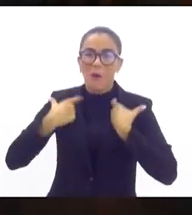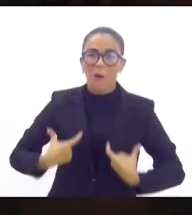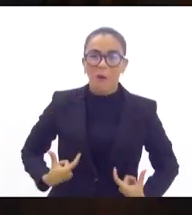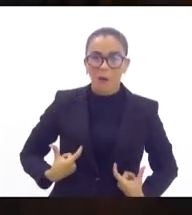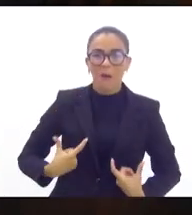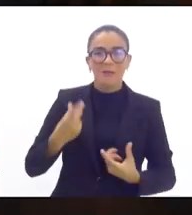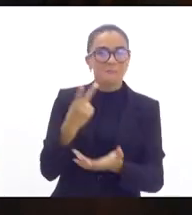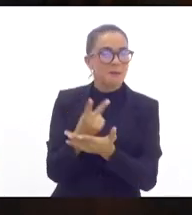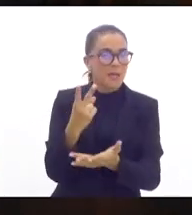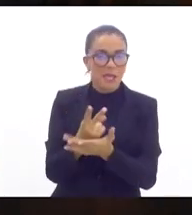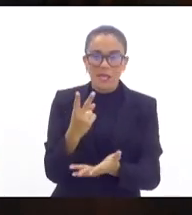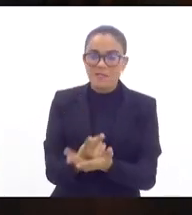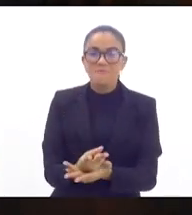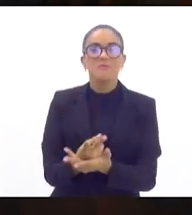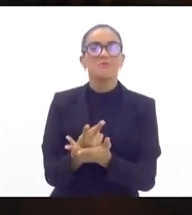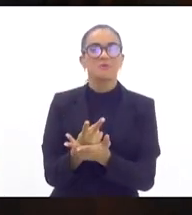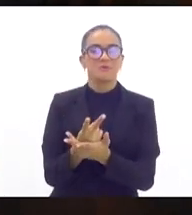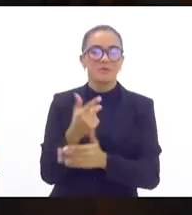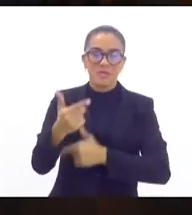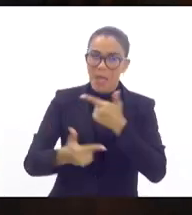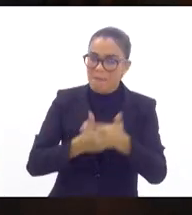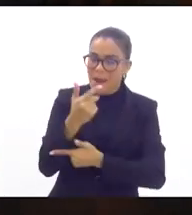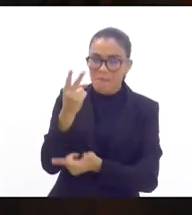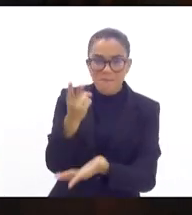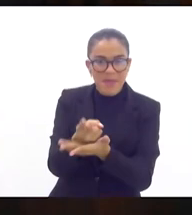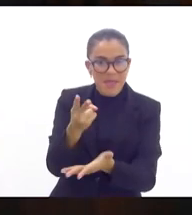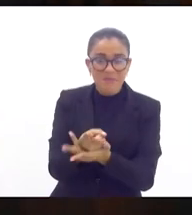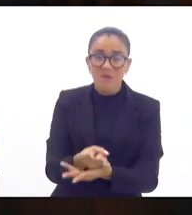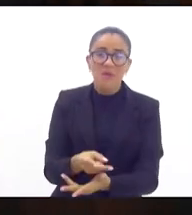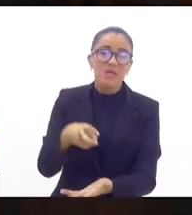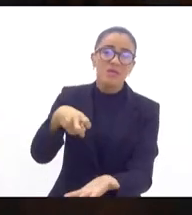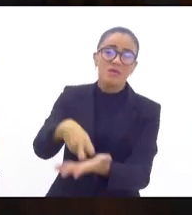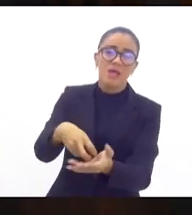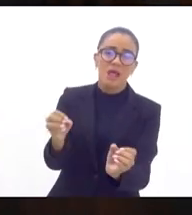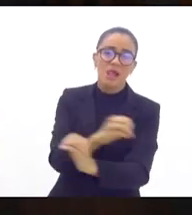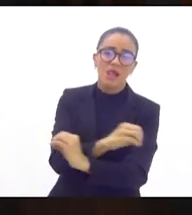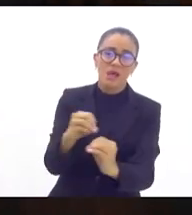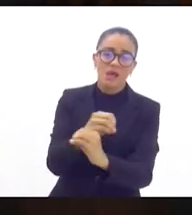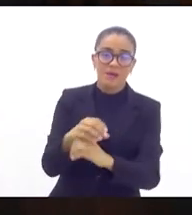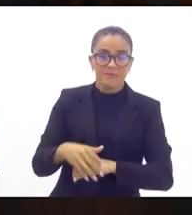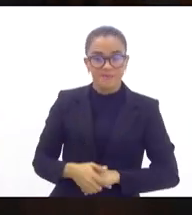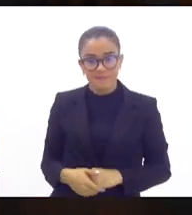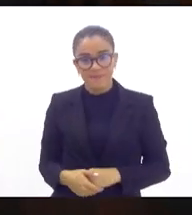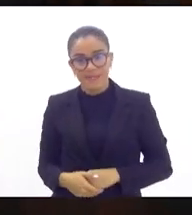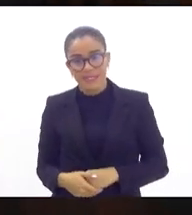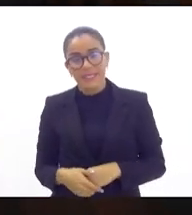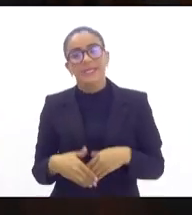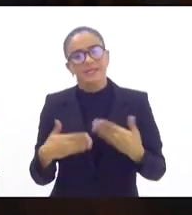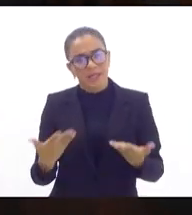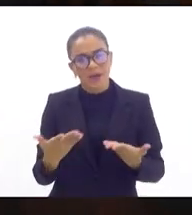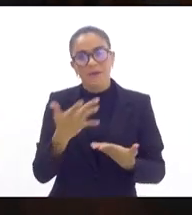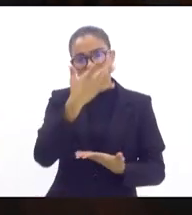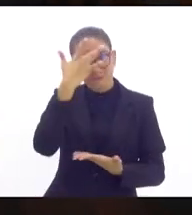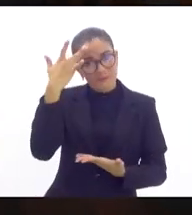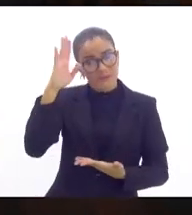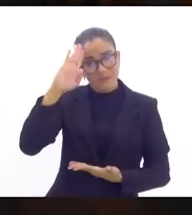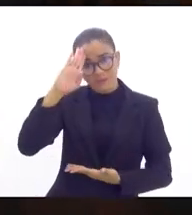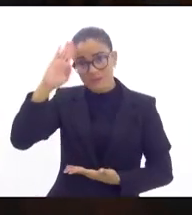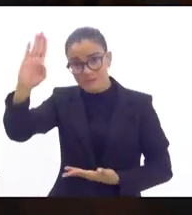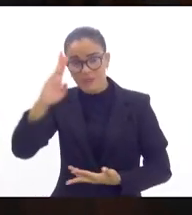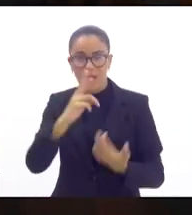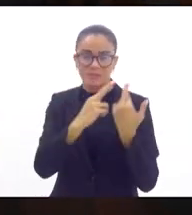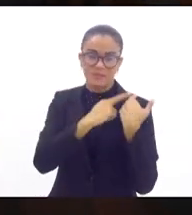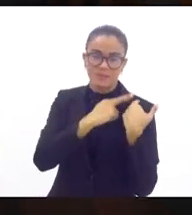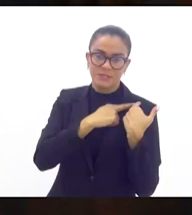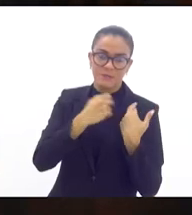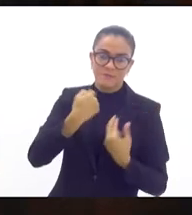forma fazendo o mesmo tipo de trabalho e punição zero então eu falei aqui os atores principais que